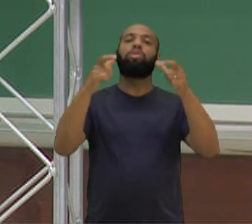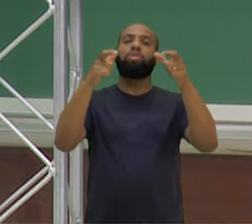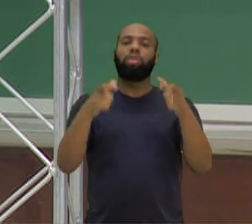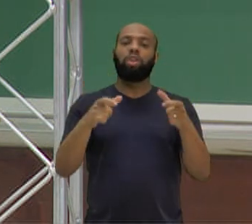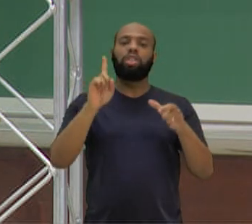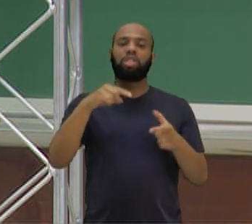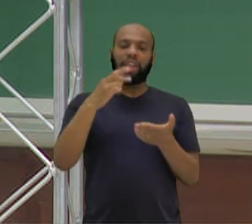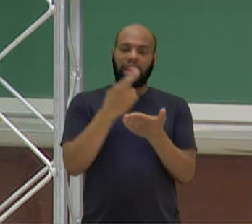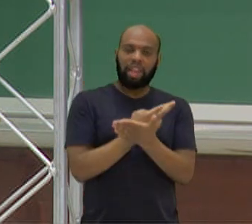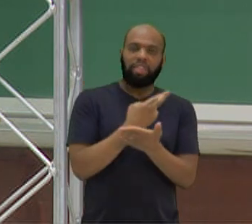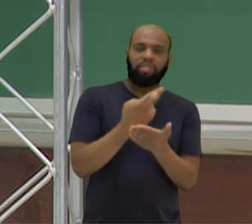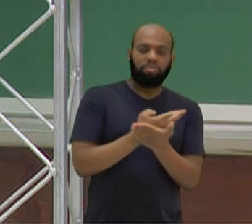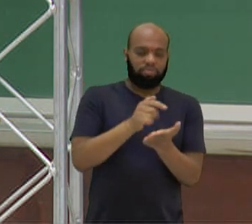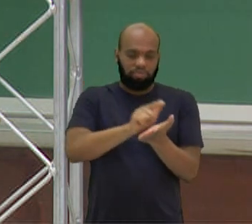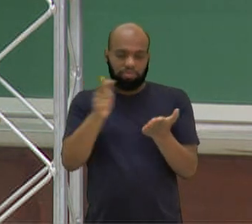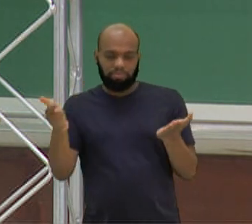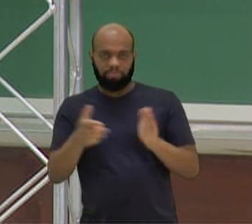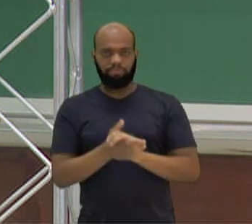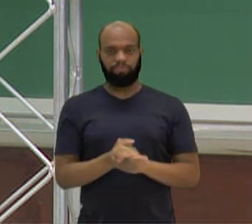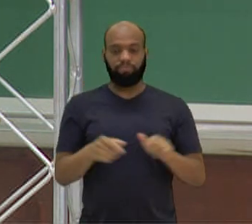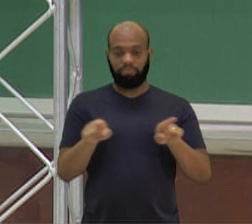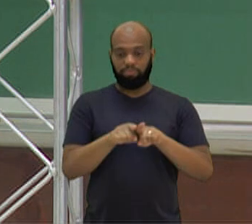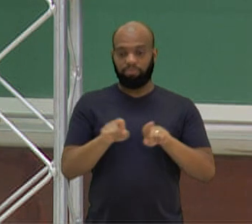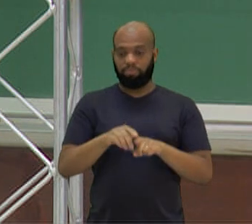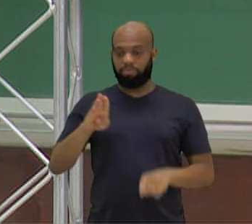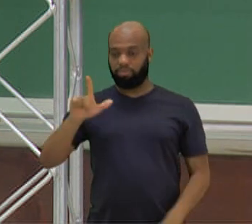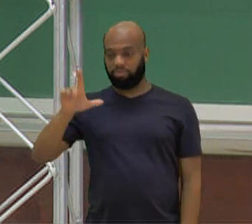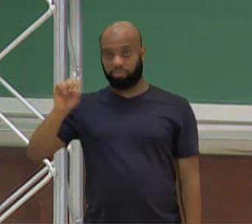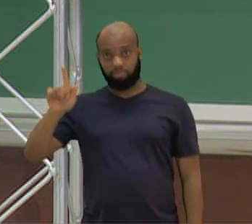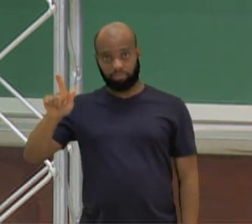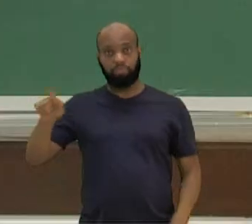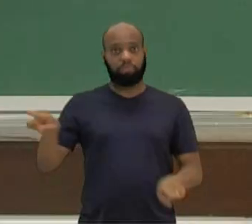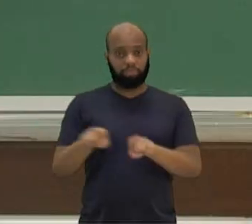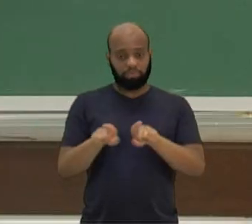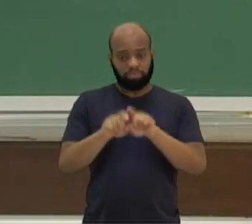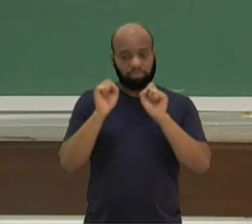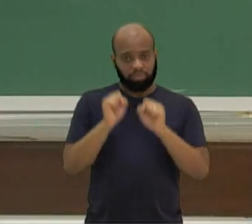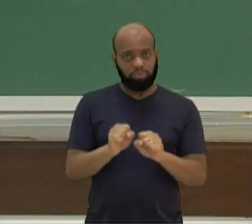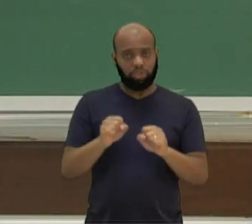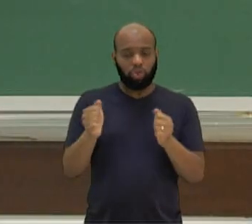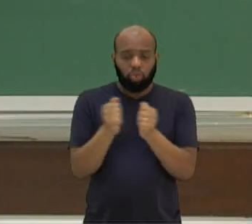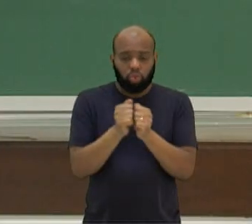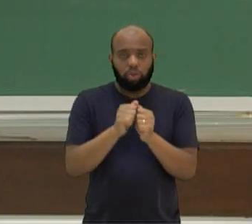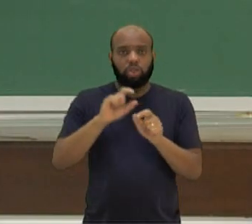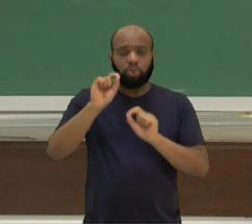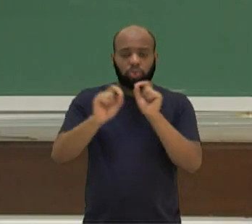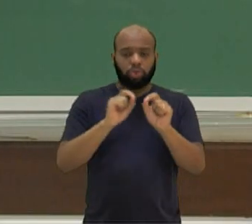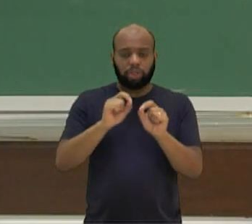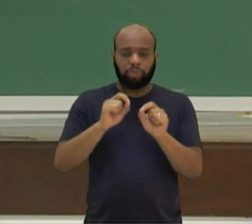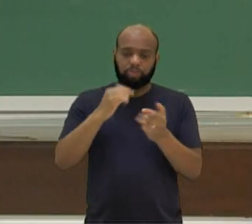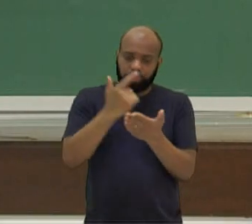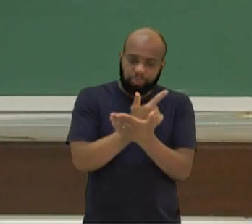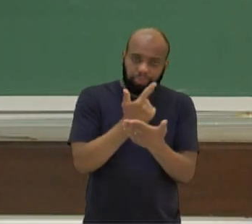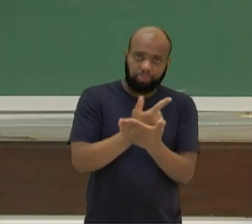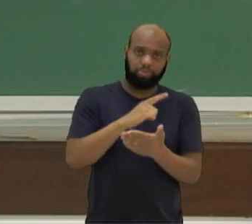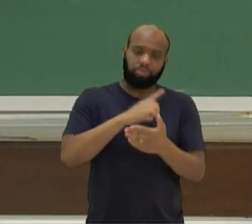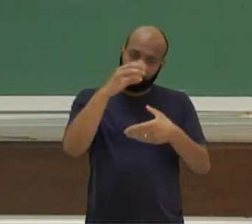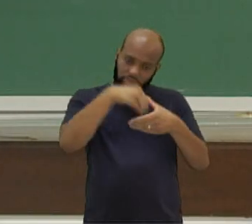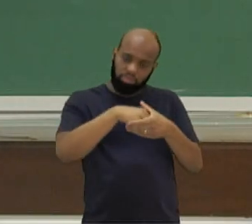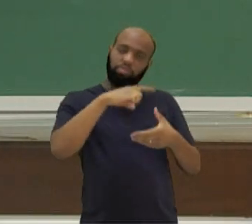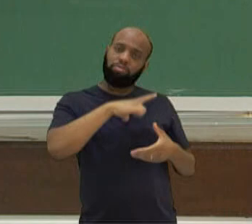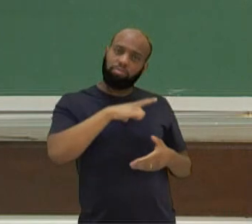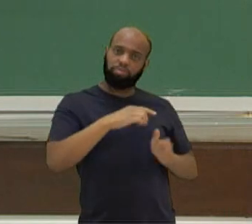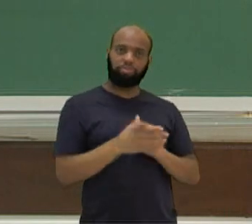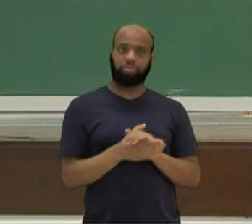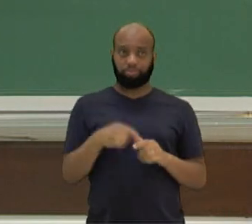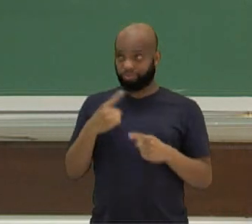revistas, blogs. Ele pode ser também reunido em um livro, como acontece aqui com essa